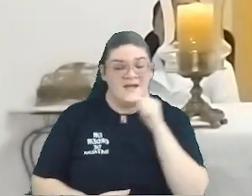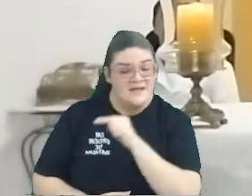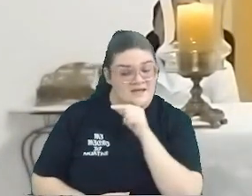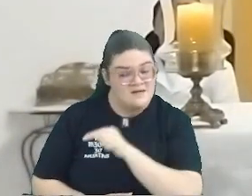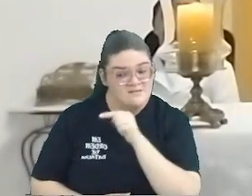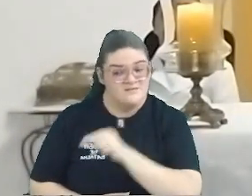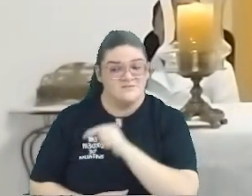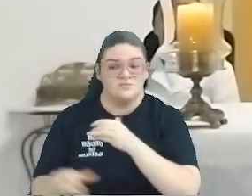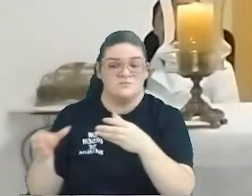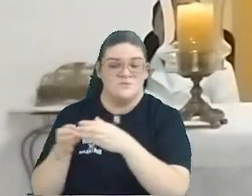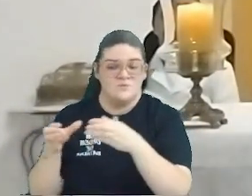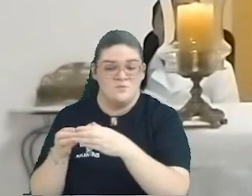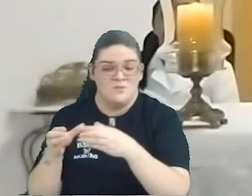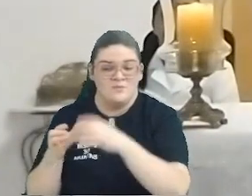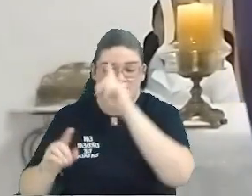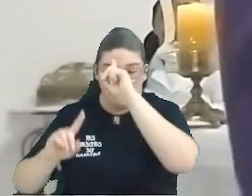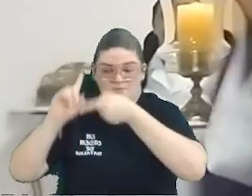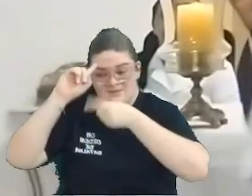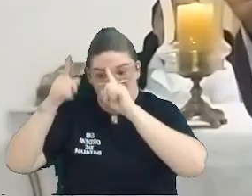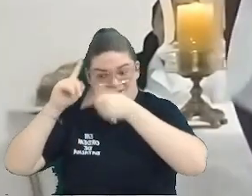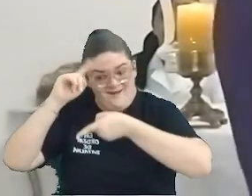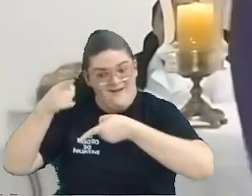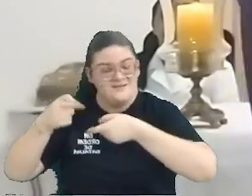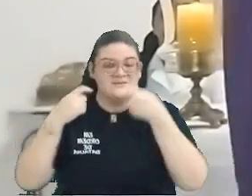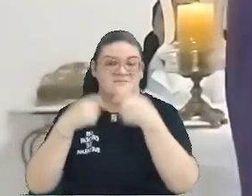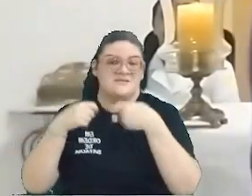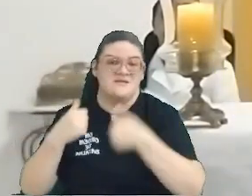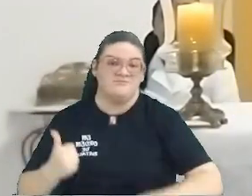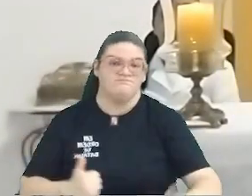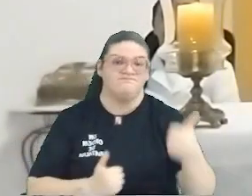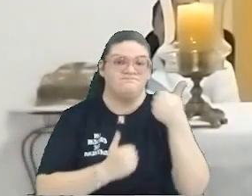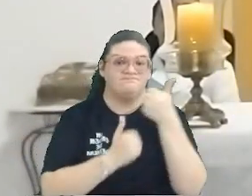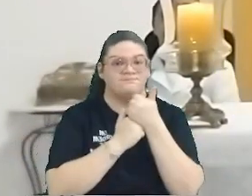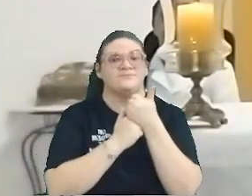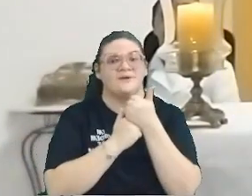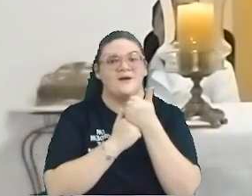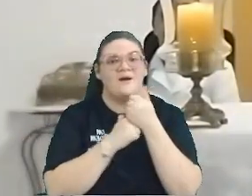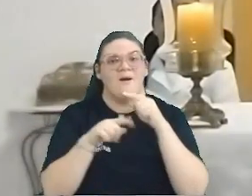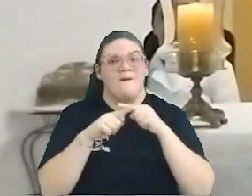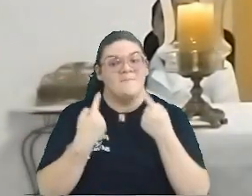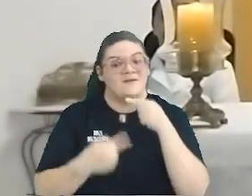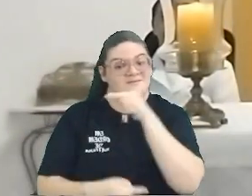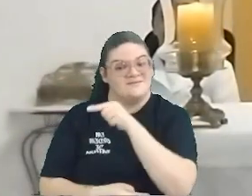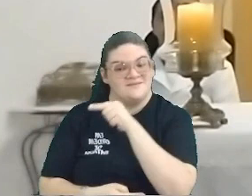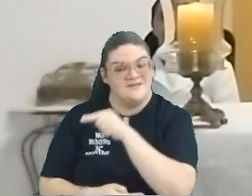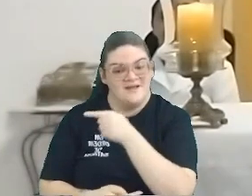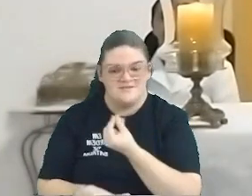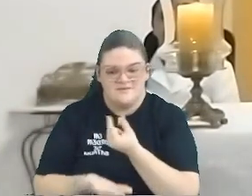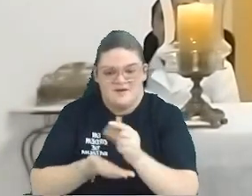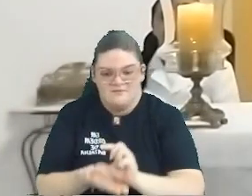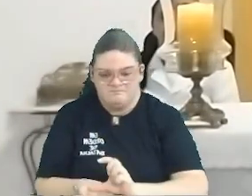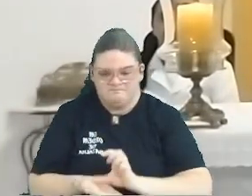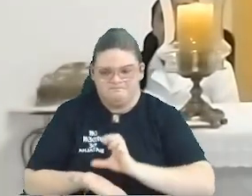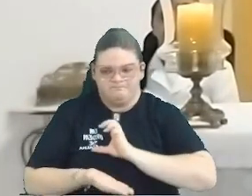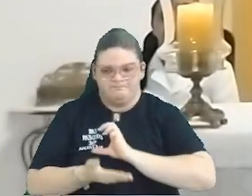deviam fazer isso. Acontece que eles lucravam com isso e, portanto, achavam bom.